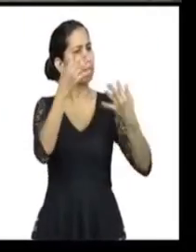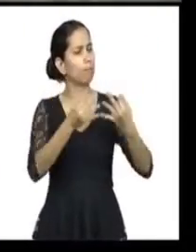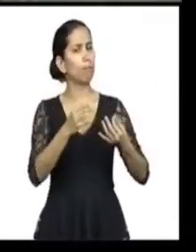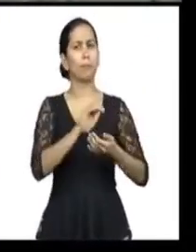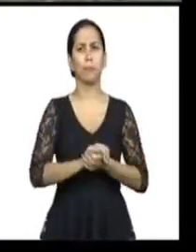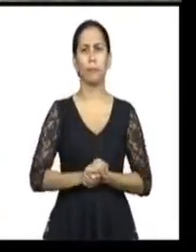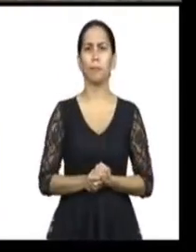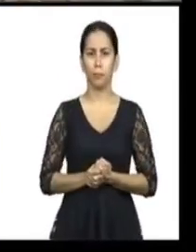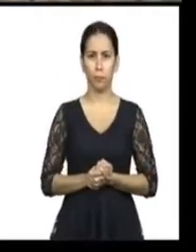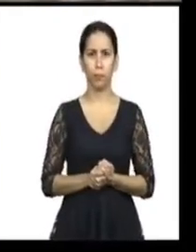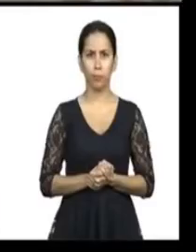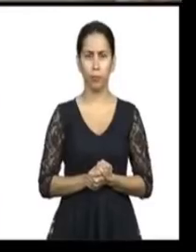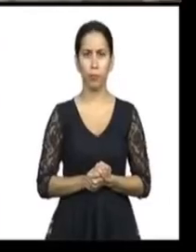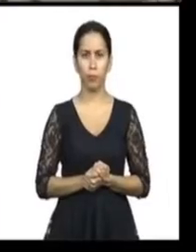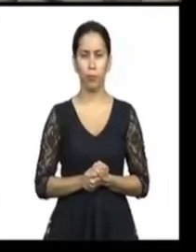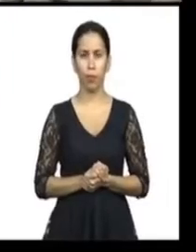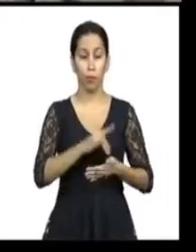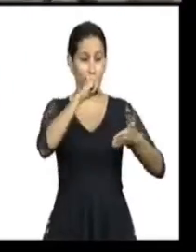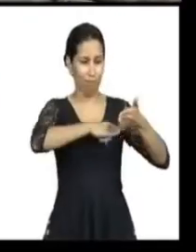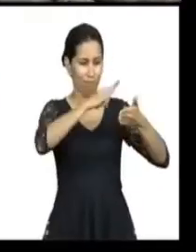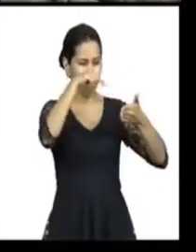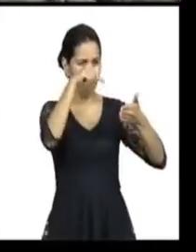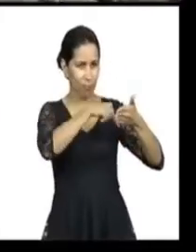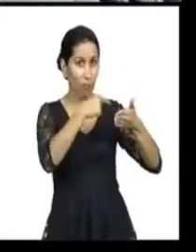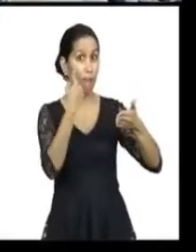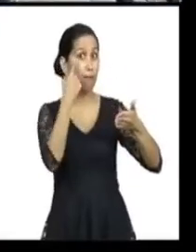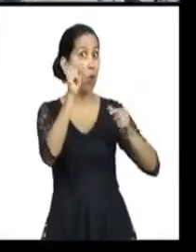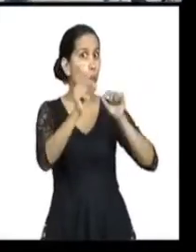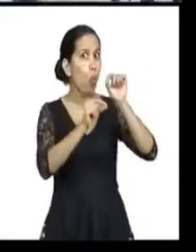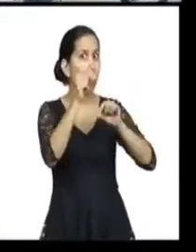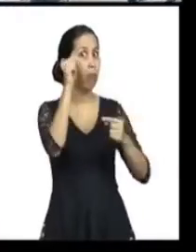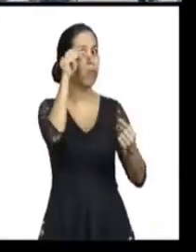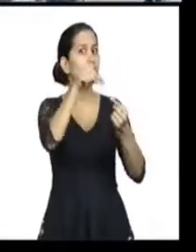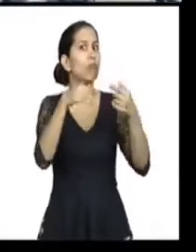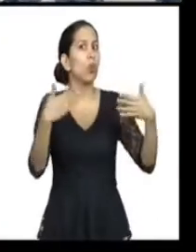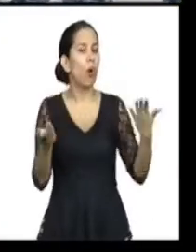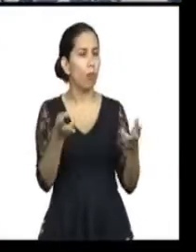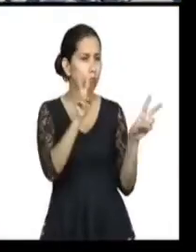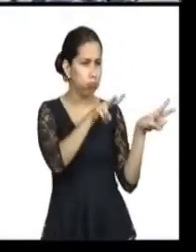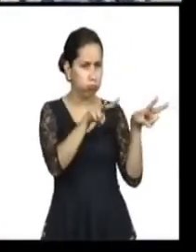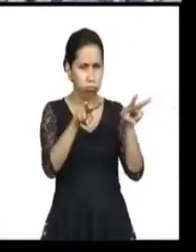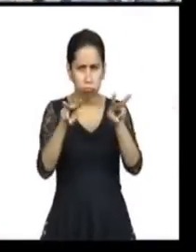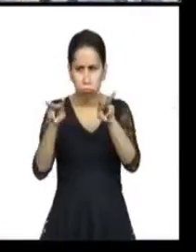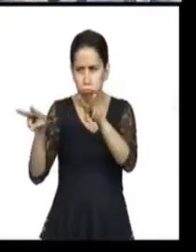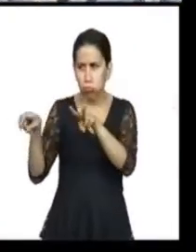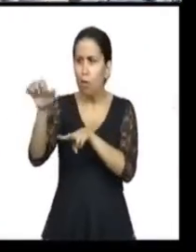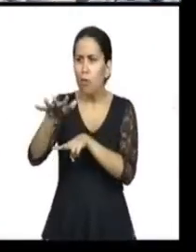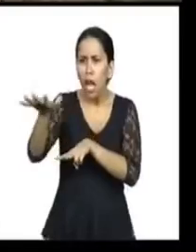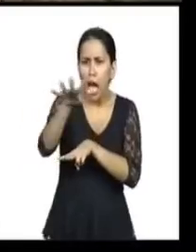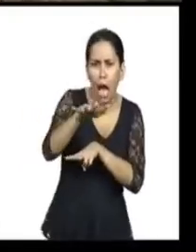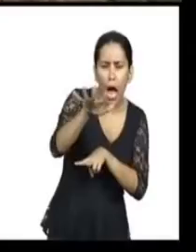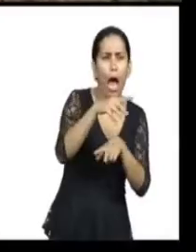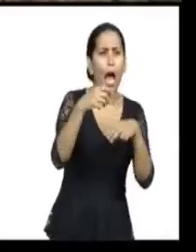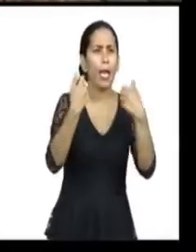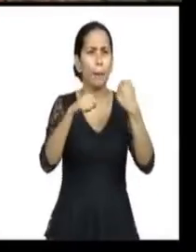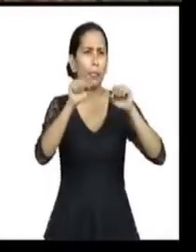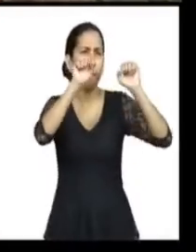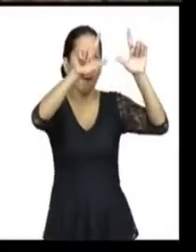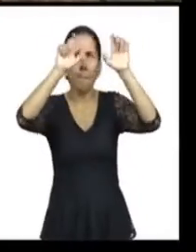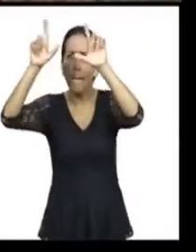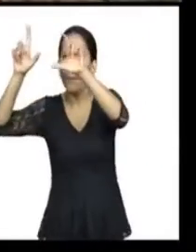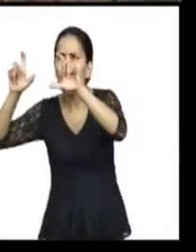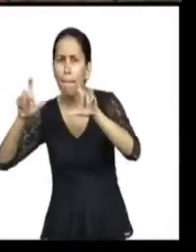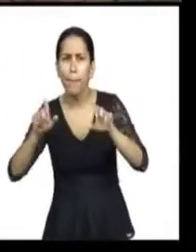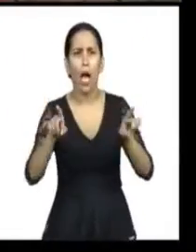fogo avalia o sentido do lançamento de rochas e a distância. Ele determina a área que precisa ser isolada, sinalizada